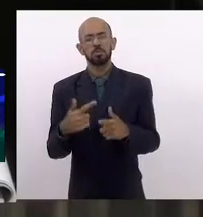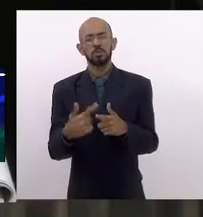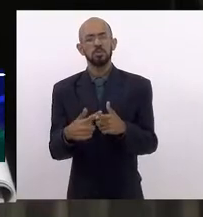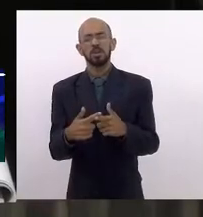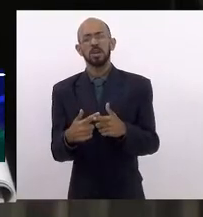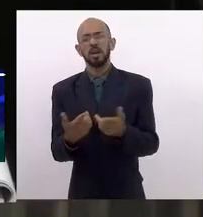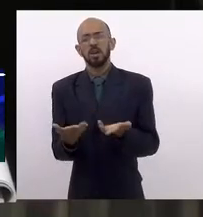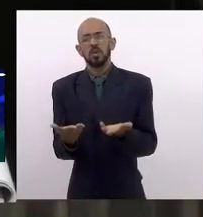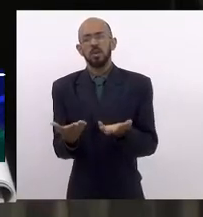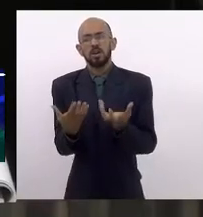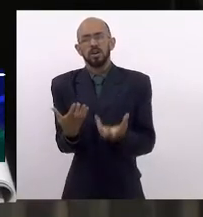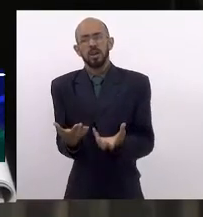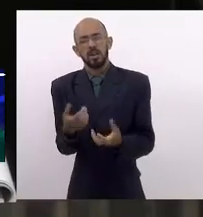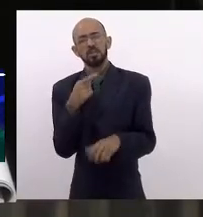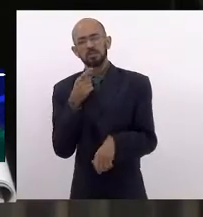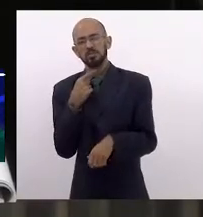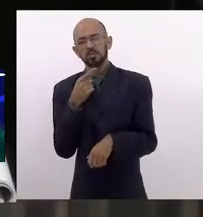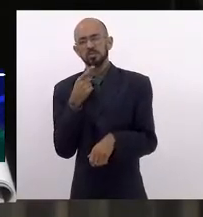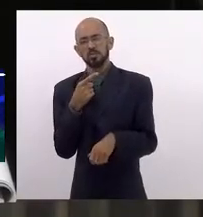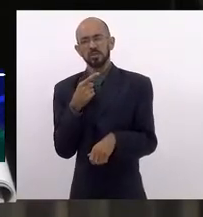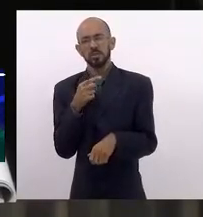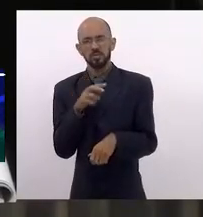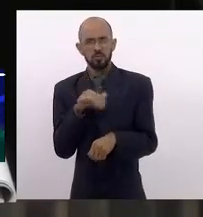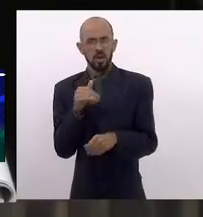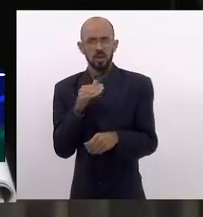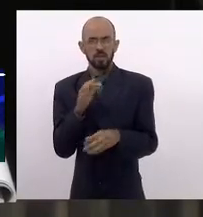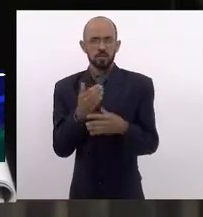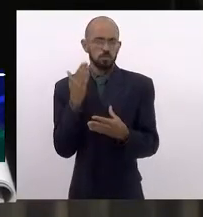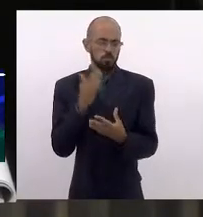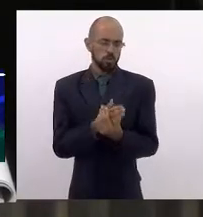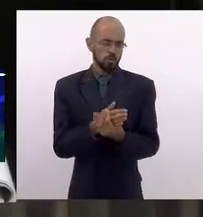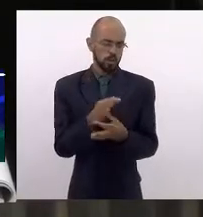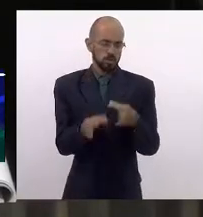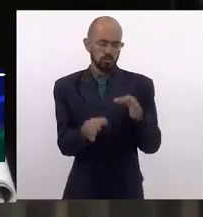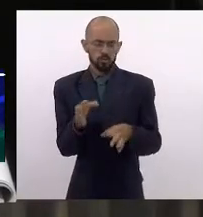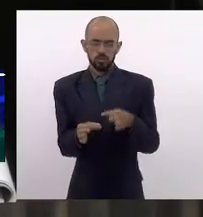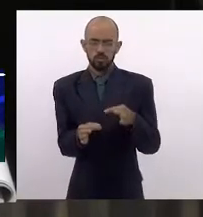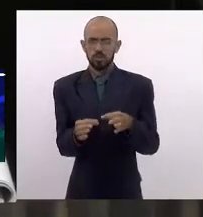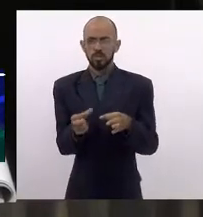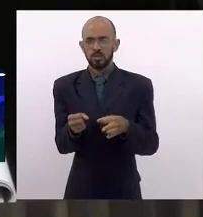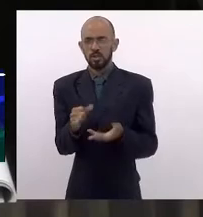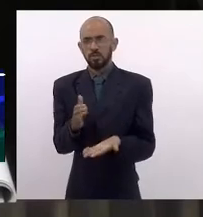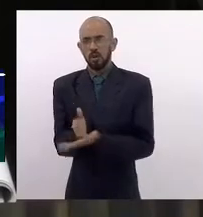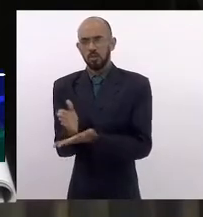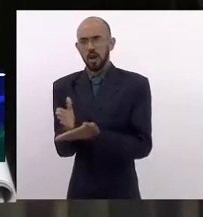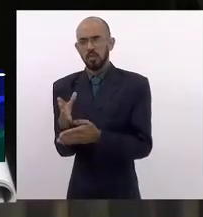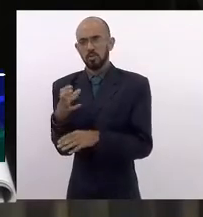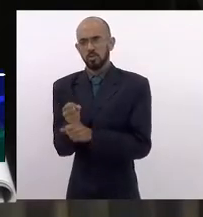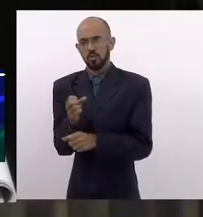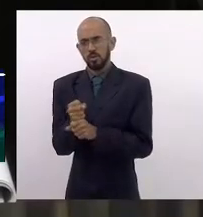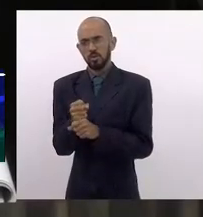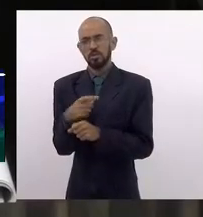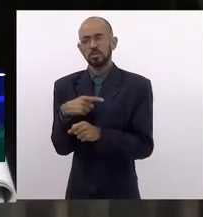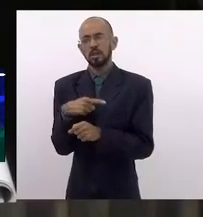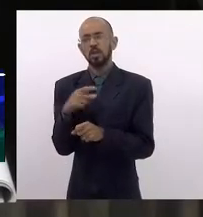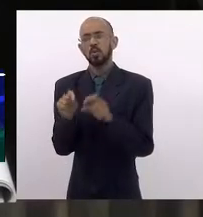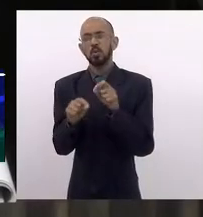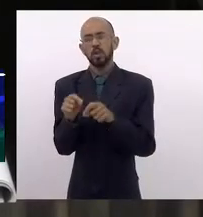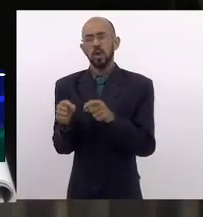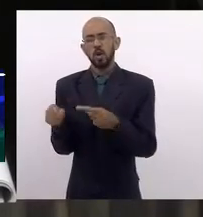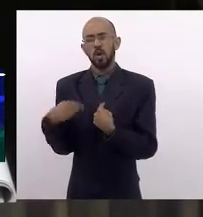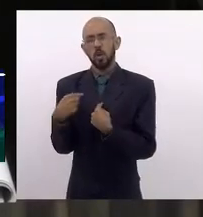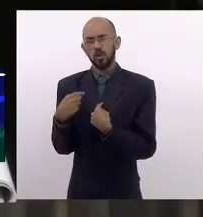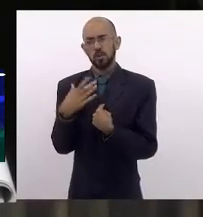querendo questionar agora e vai tentar parar na justiça que vai ser aprovaram as contas o que tem contra mim se aprovar as contas